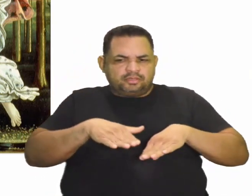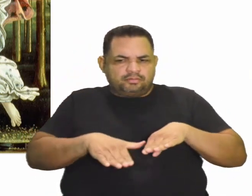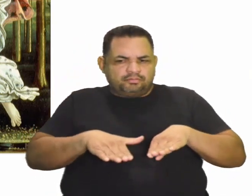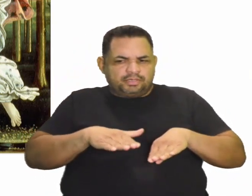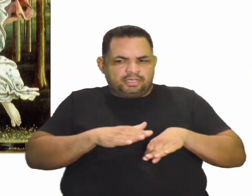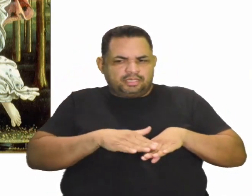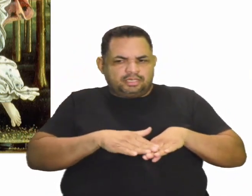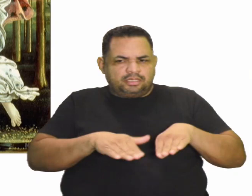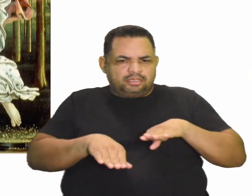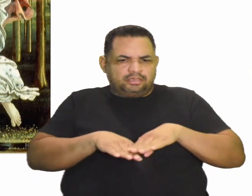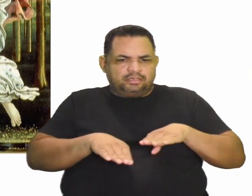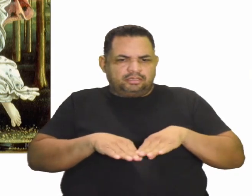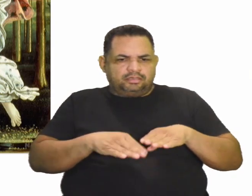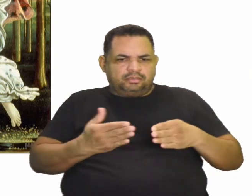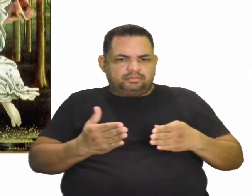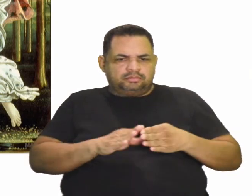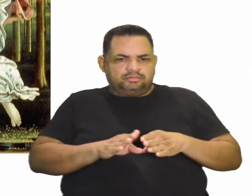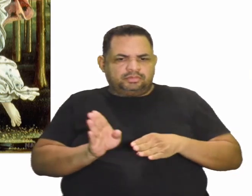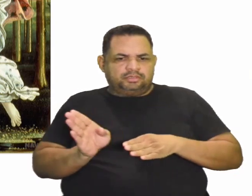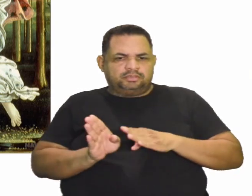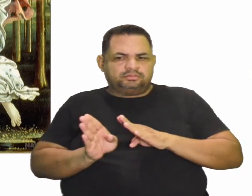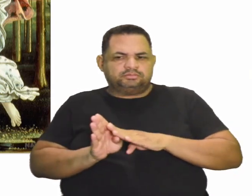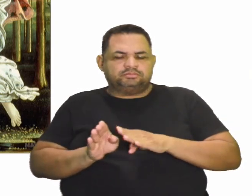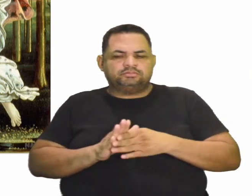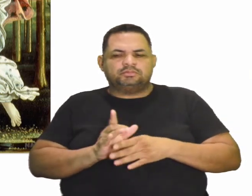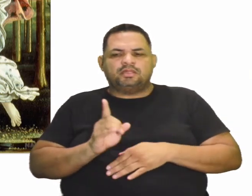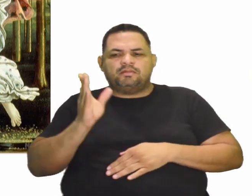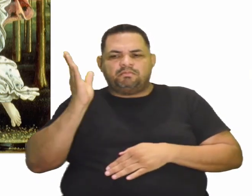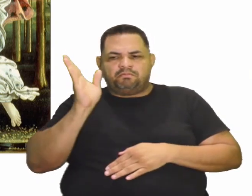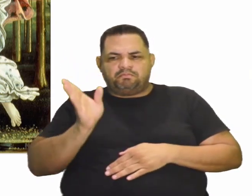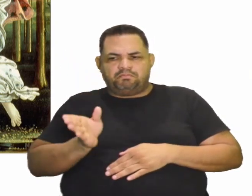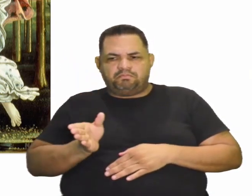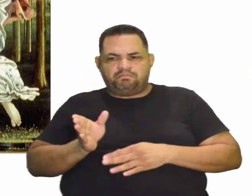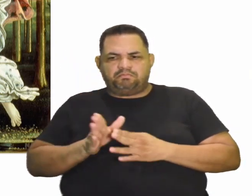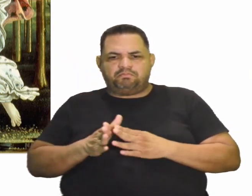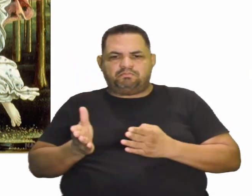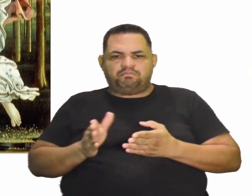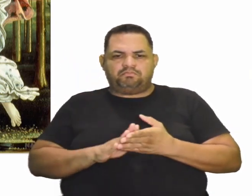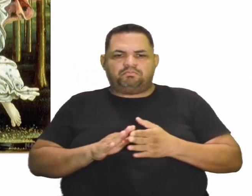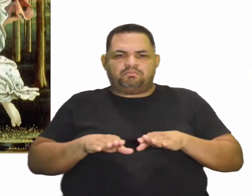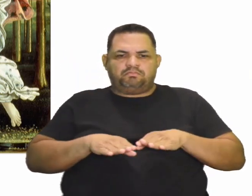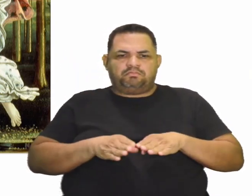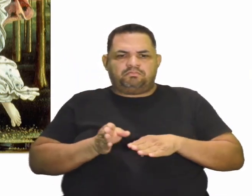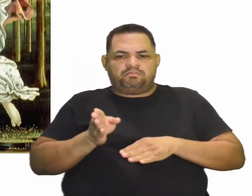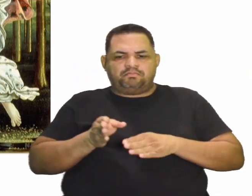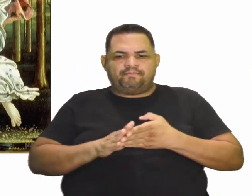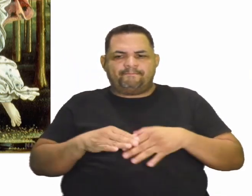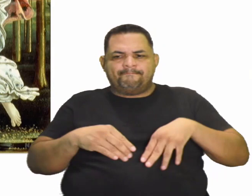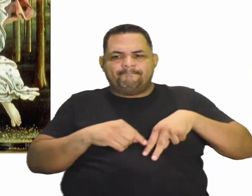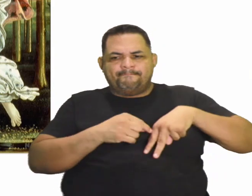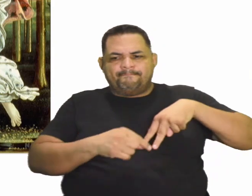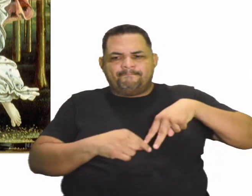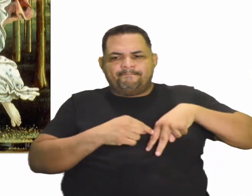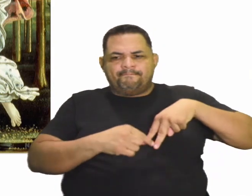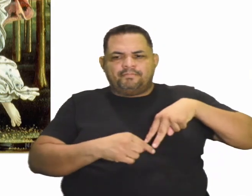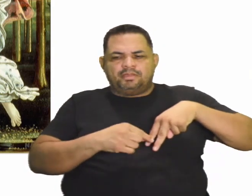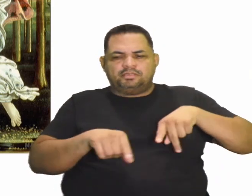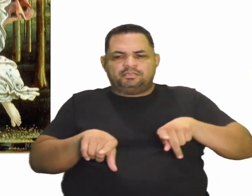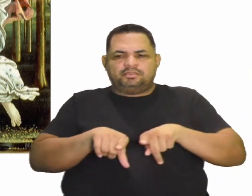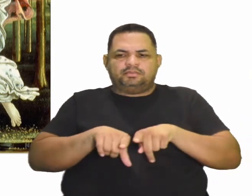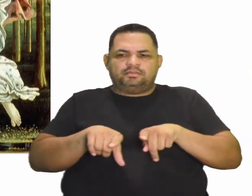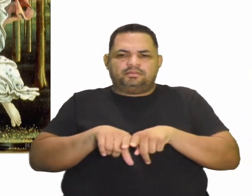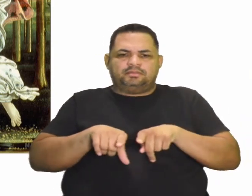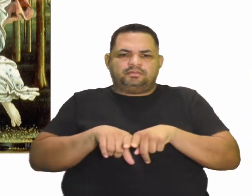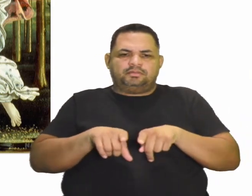bem à direita, inclinada à direita, né? As pernas, por exemplo. Podemos observar também